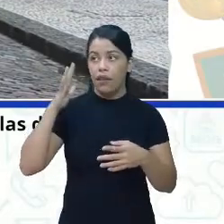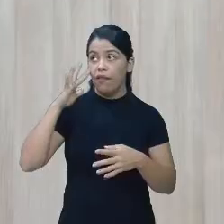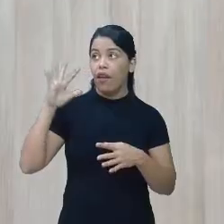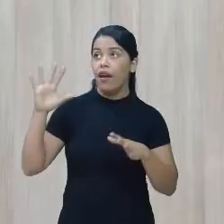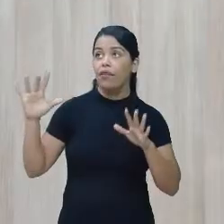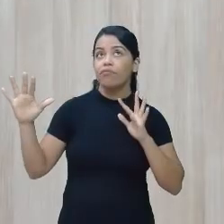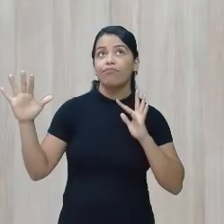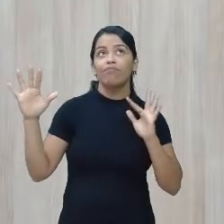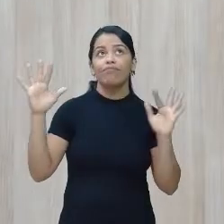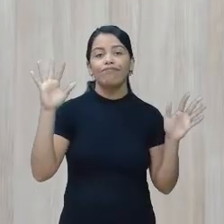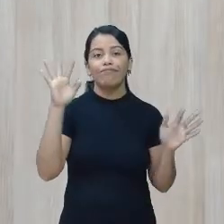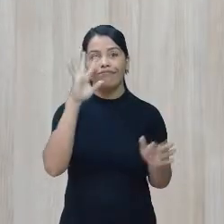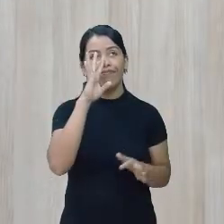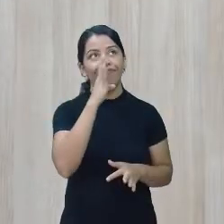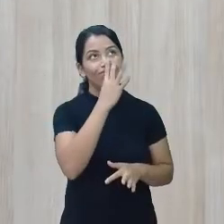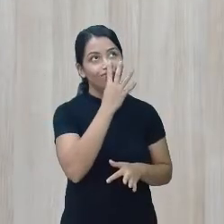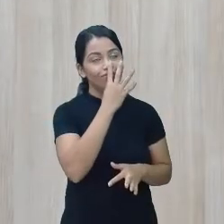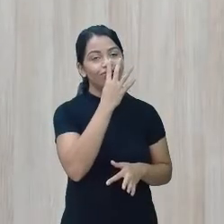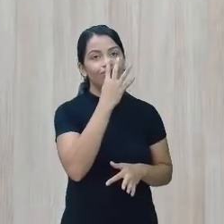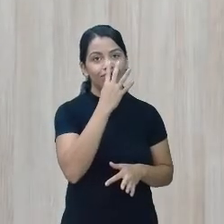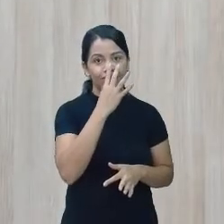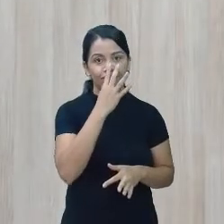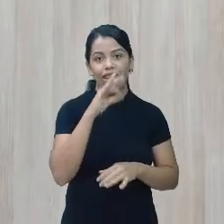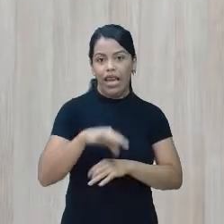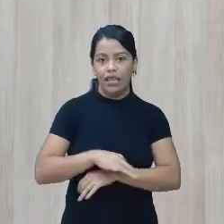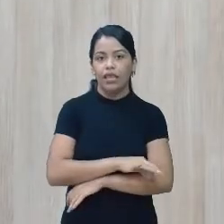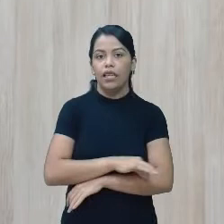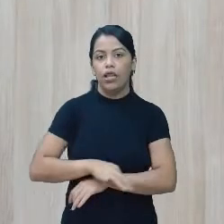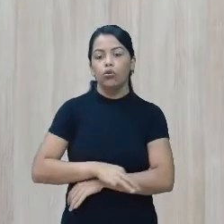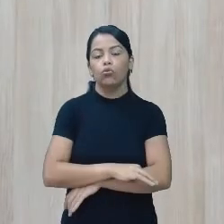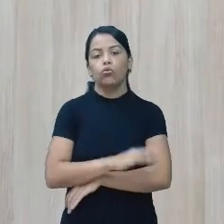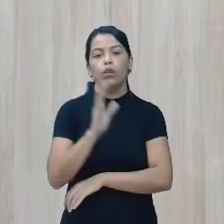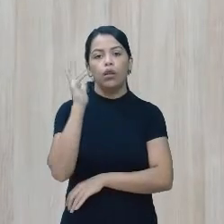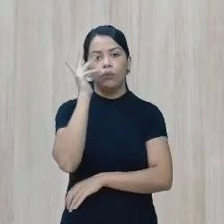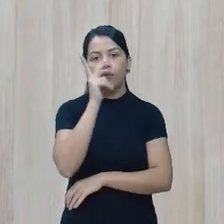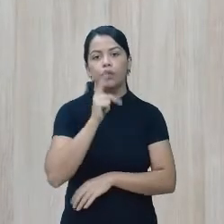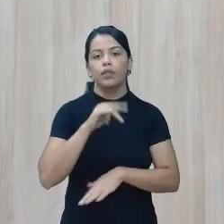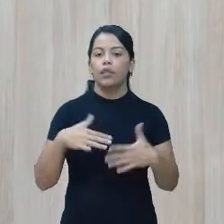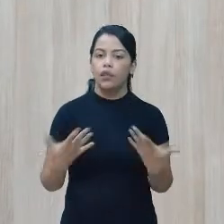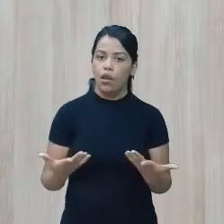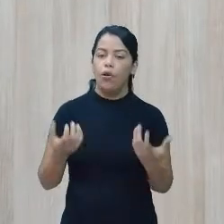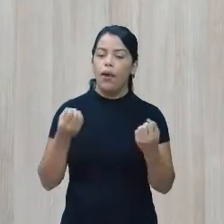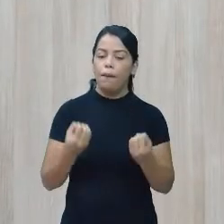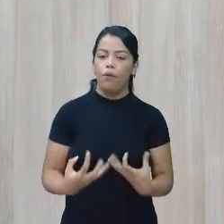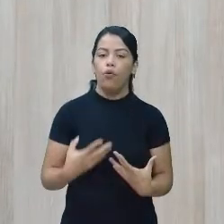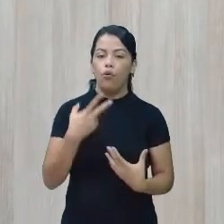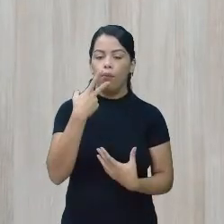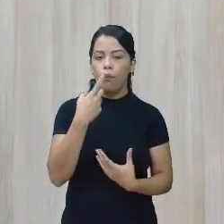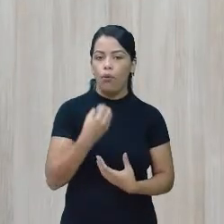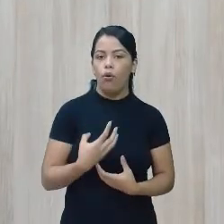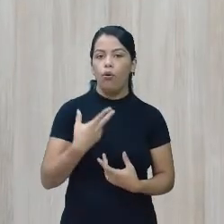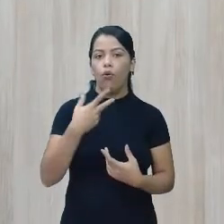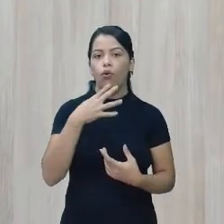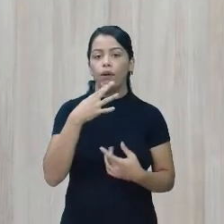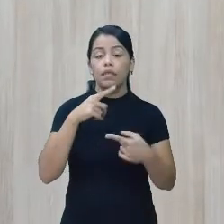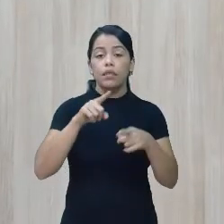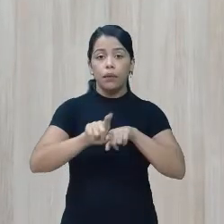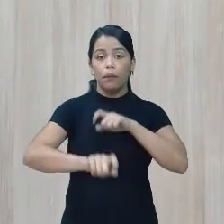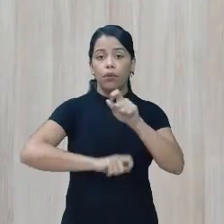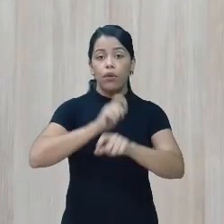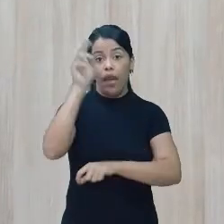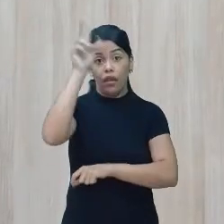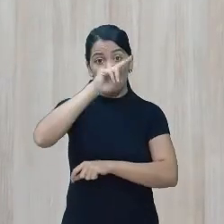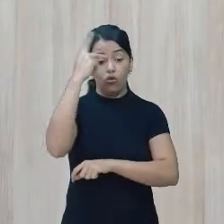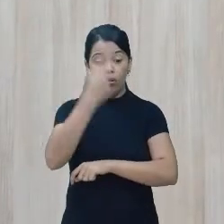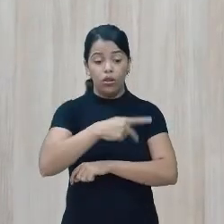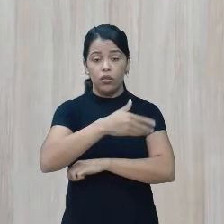sua arquitetura, mas é importante também conhecer a história. E a história que eu estou chamando a atenção aqui, o porquê que ela tem a ver com a escravidão, é se nós estamos falando